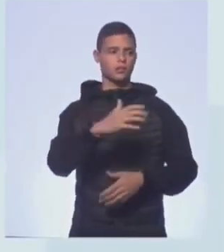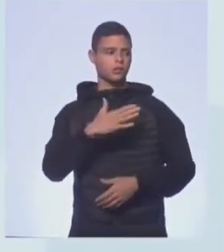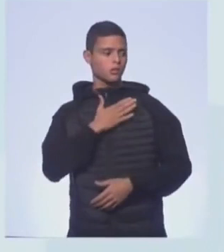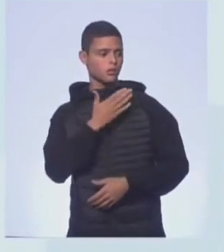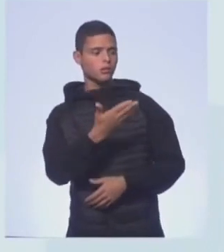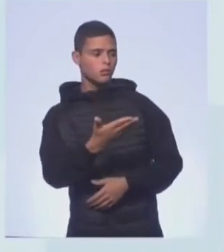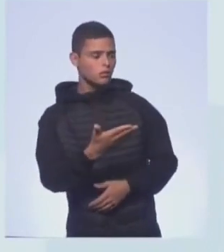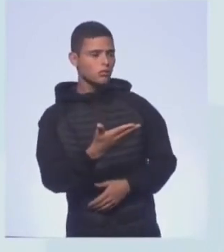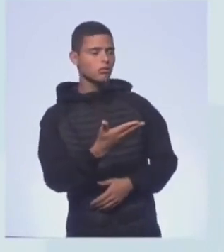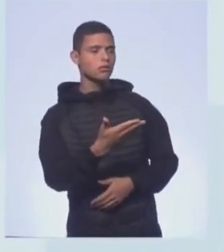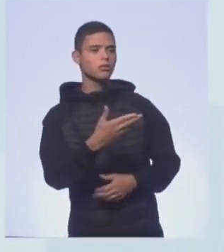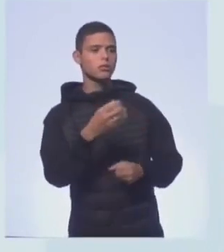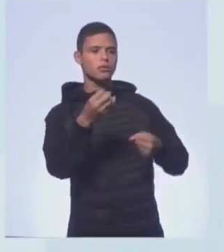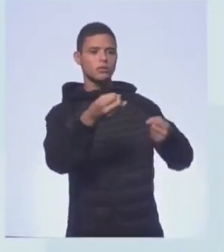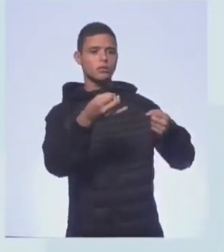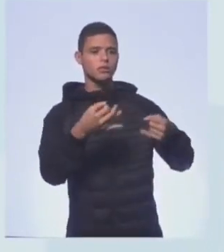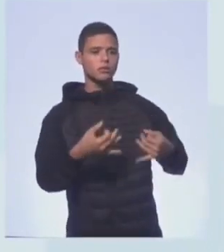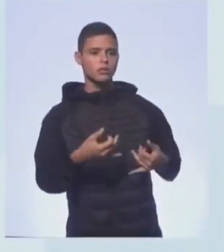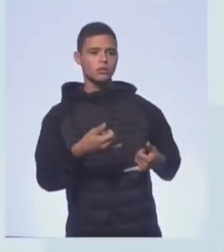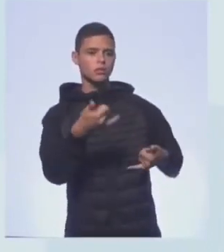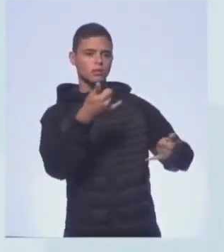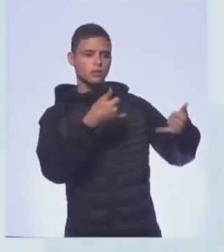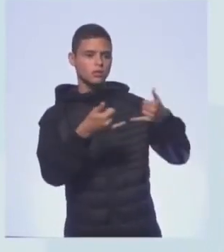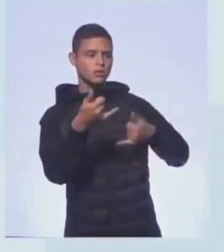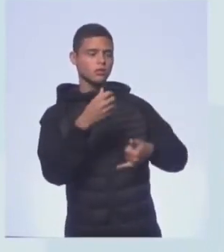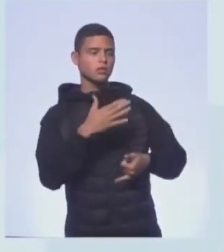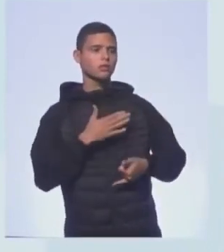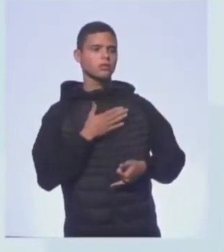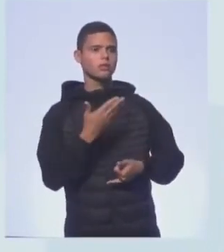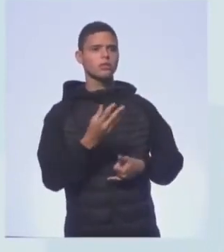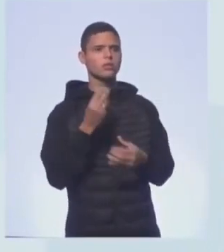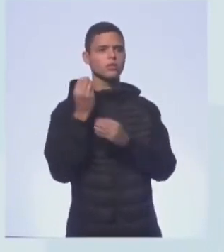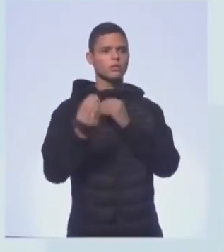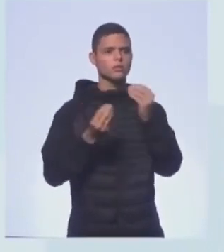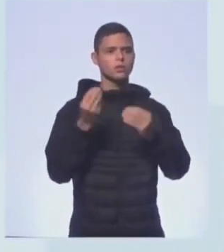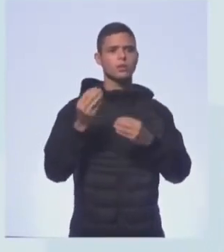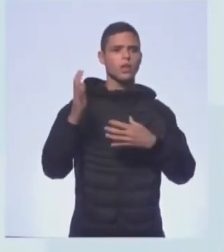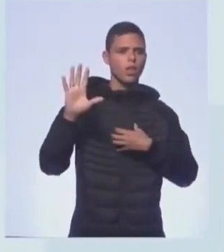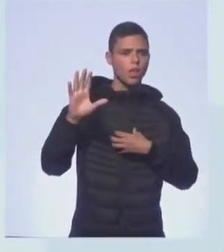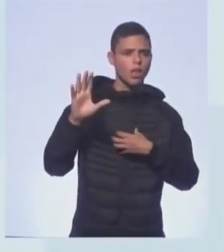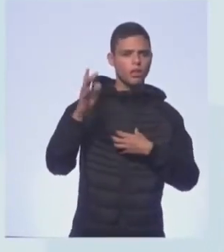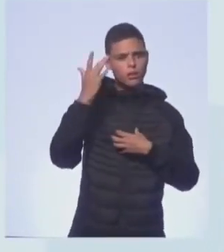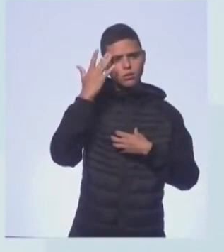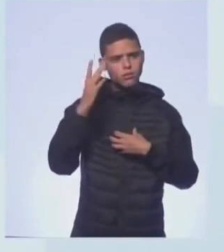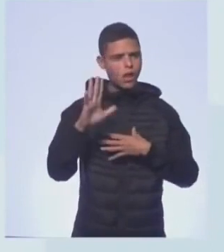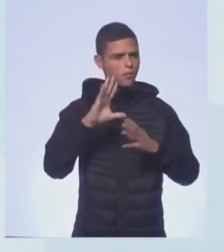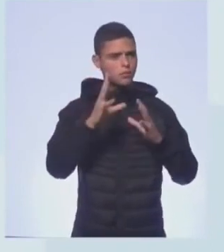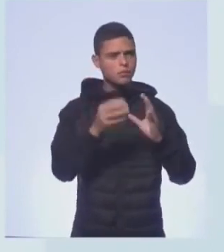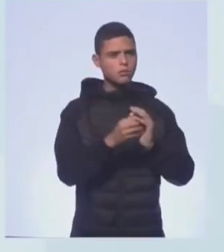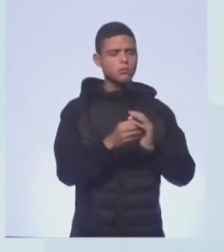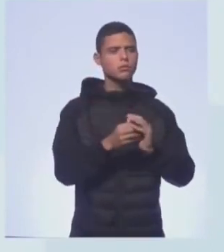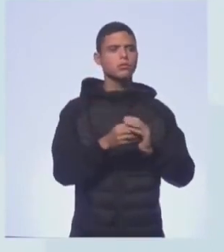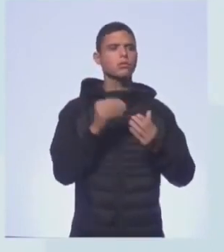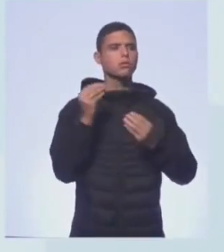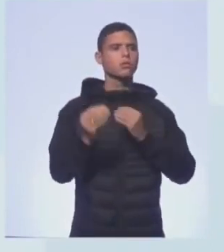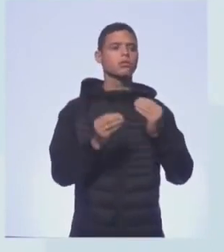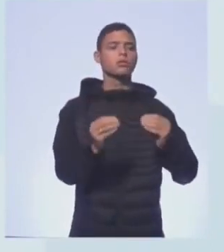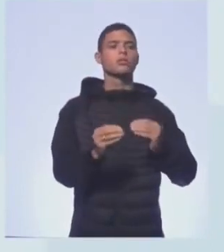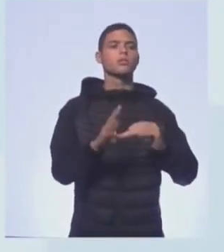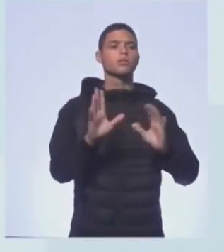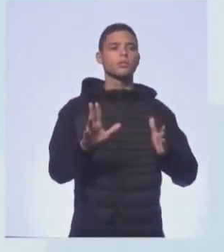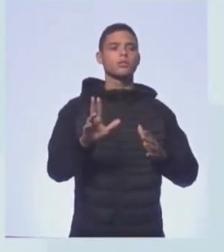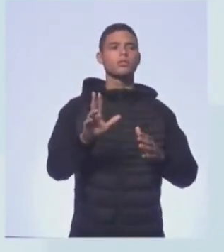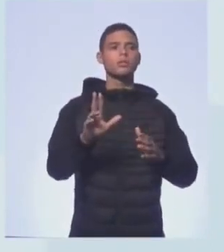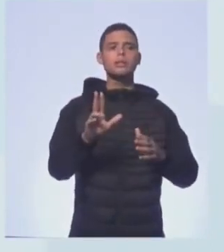assustada né? com essa informação aí. Como assim a ciência não sabe tudo? A ciência não sabe tudo. Você vê que, primeiro começa, isso ninguém